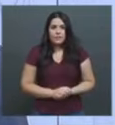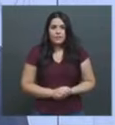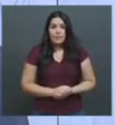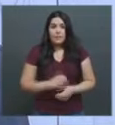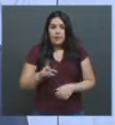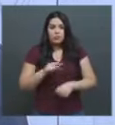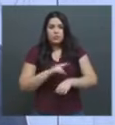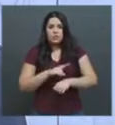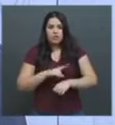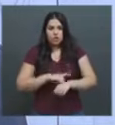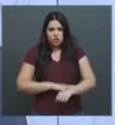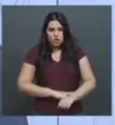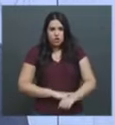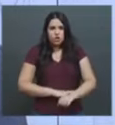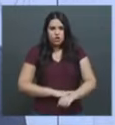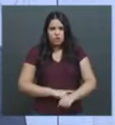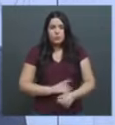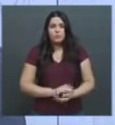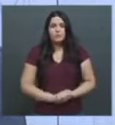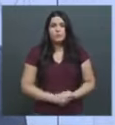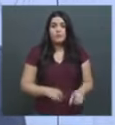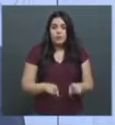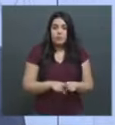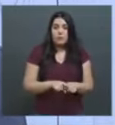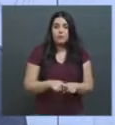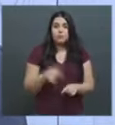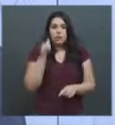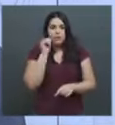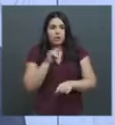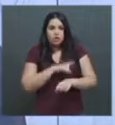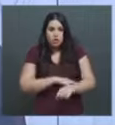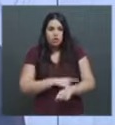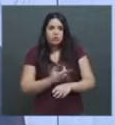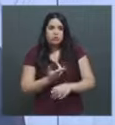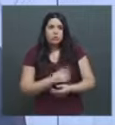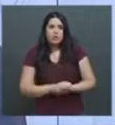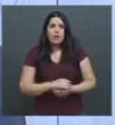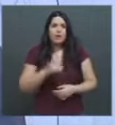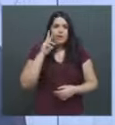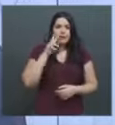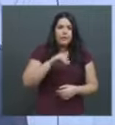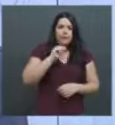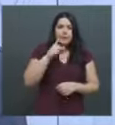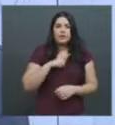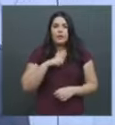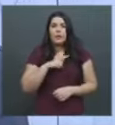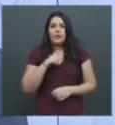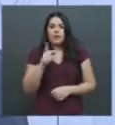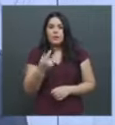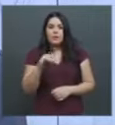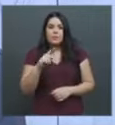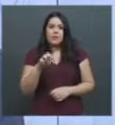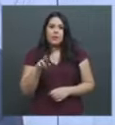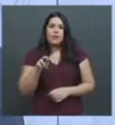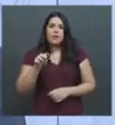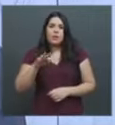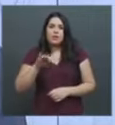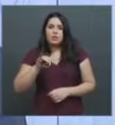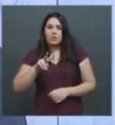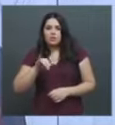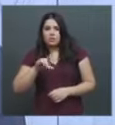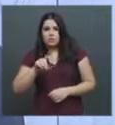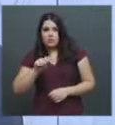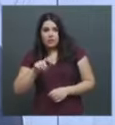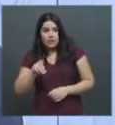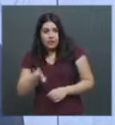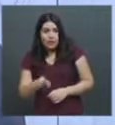de esvaziamento, de segurar. Então, com isso, você avalia se ela tem hiperatividade junto. Então, precisa de uma propedêutica,